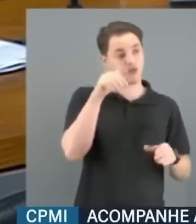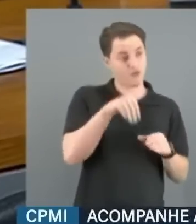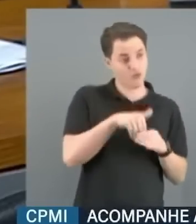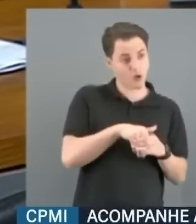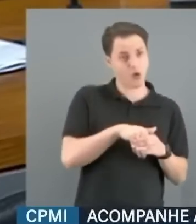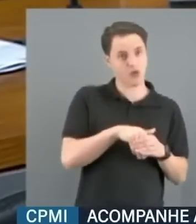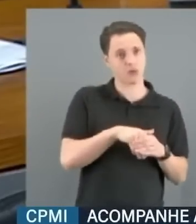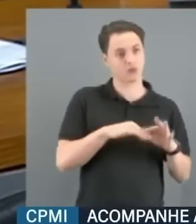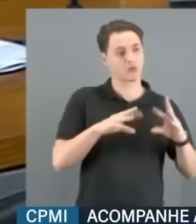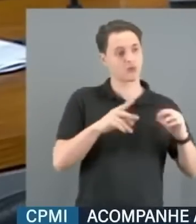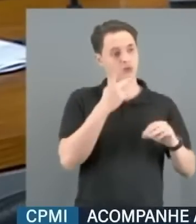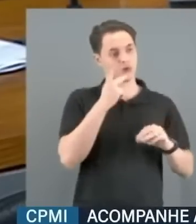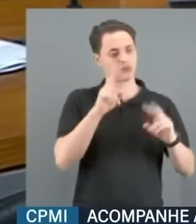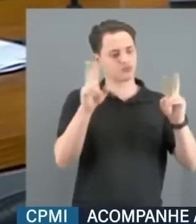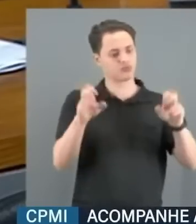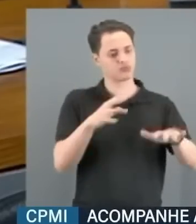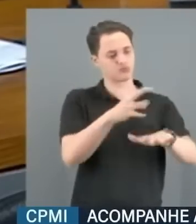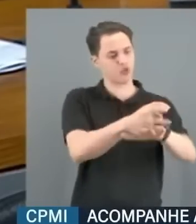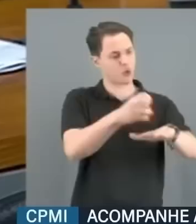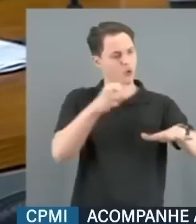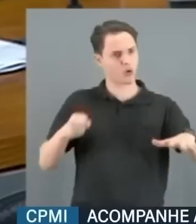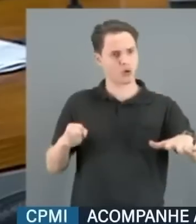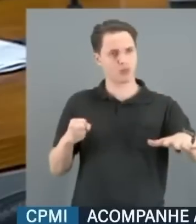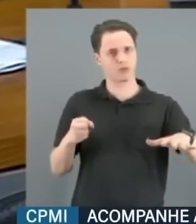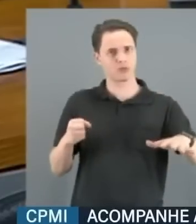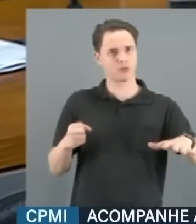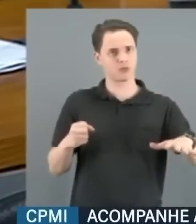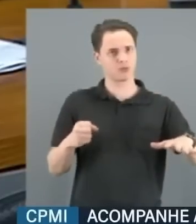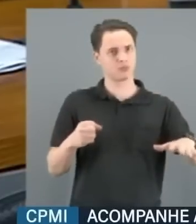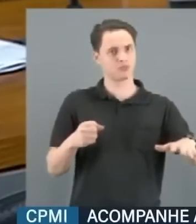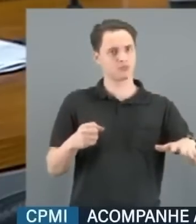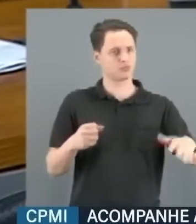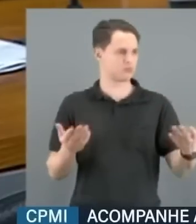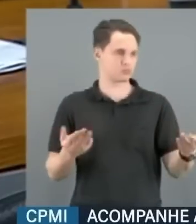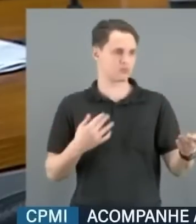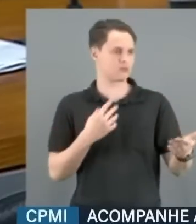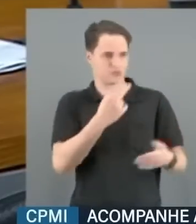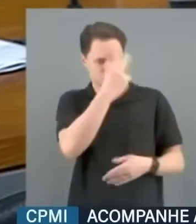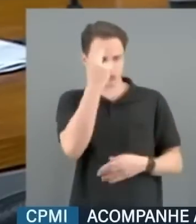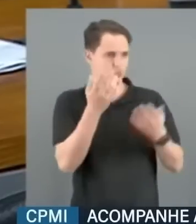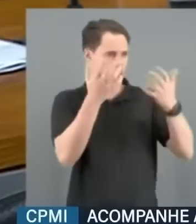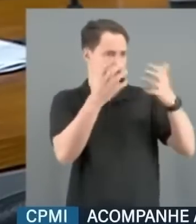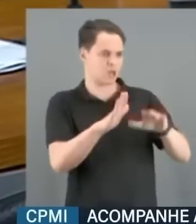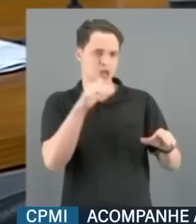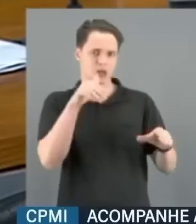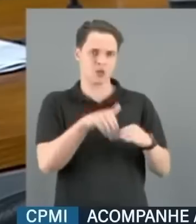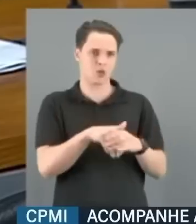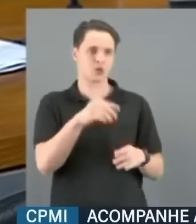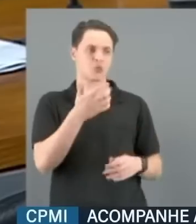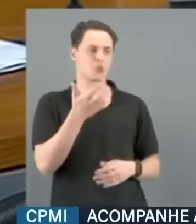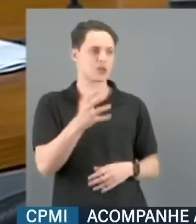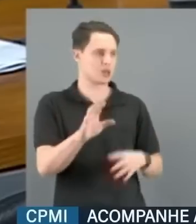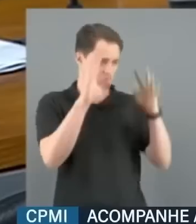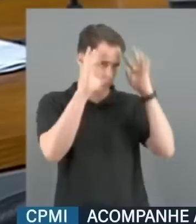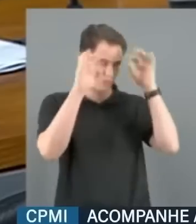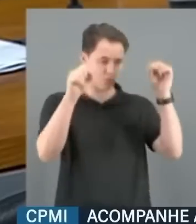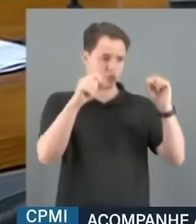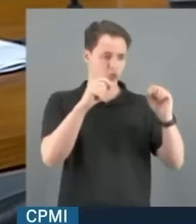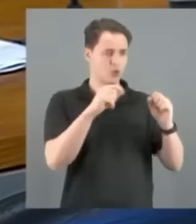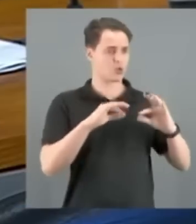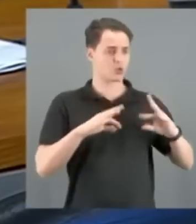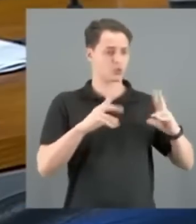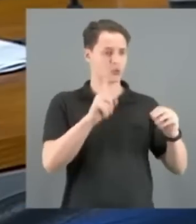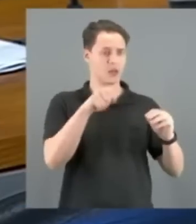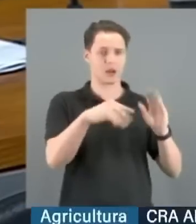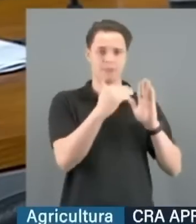todas elas se referem a um golpe de Estado. O senhor acha como dizer isso? Eles não queriam eleições, não queriam os ministros supremos. Todas elas eram pautas,